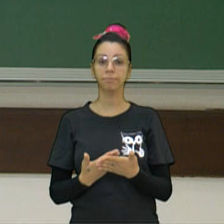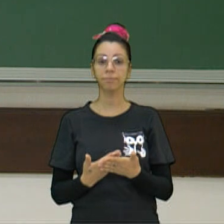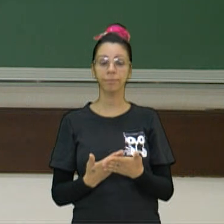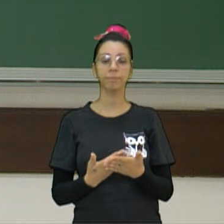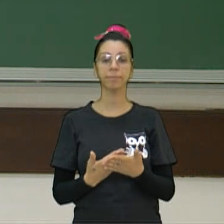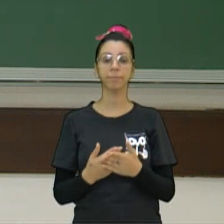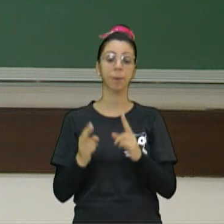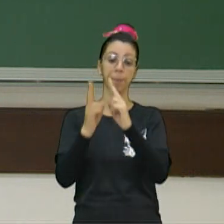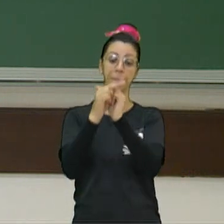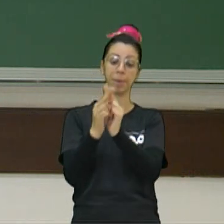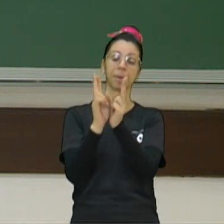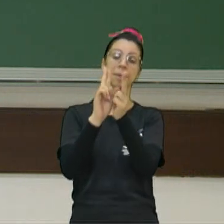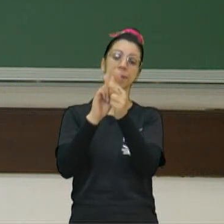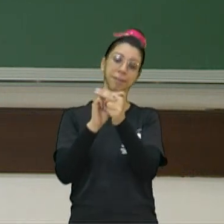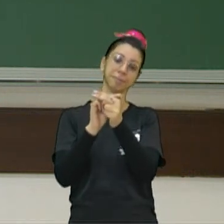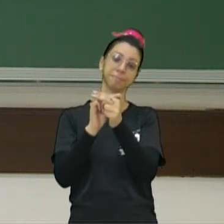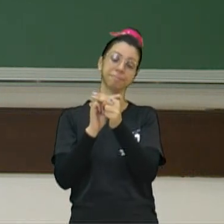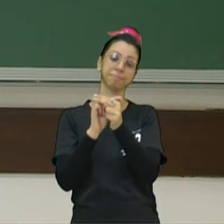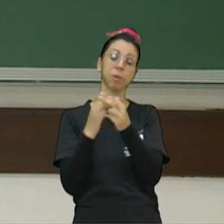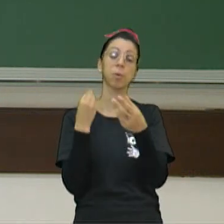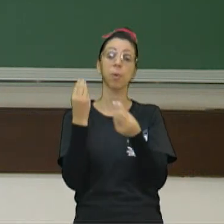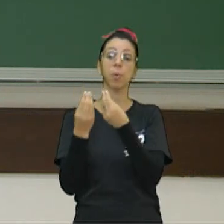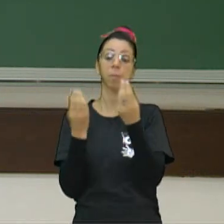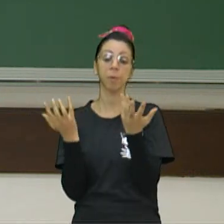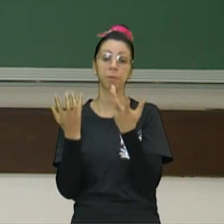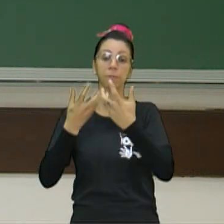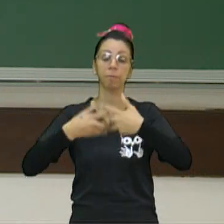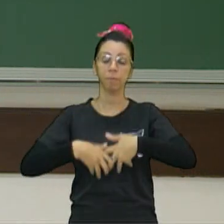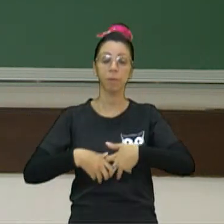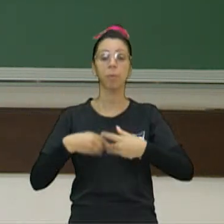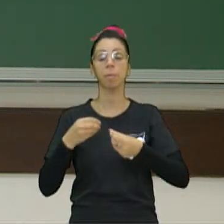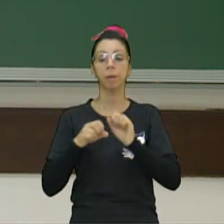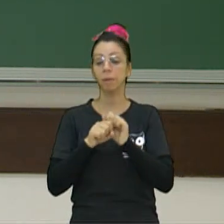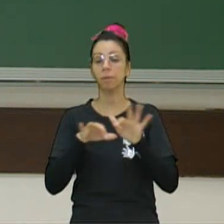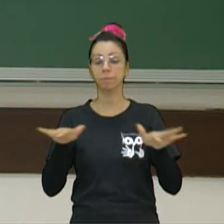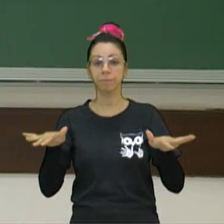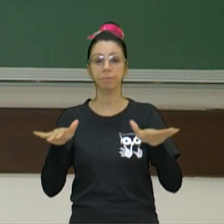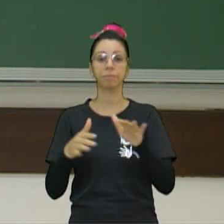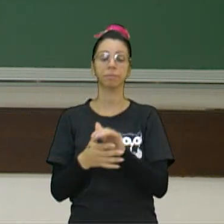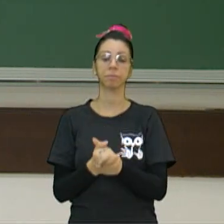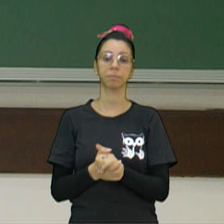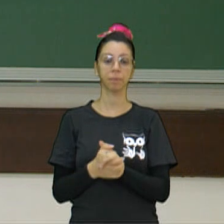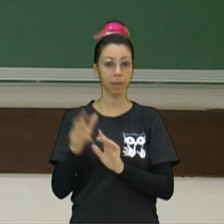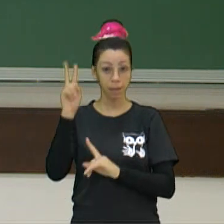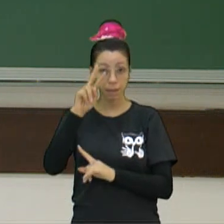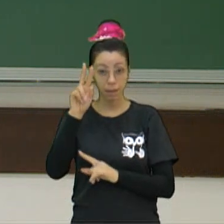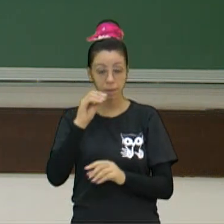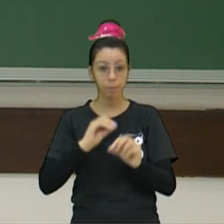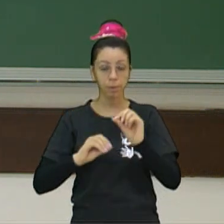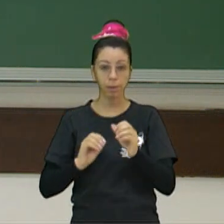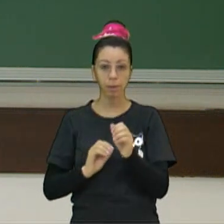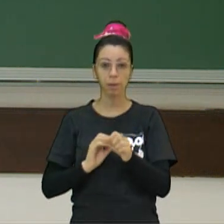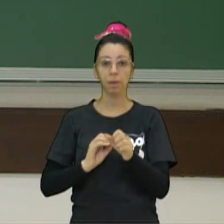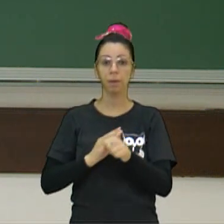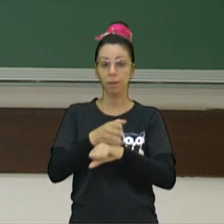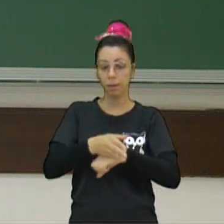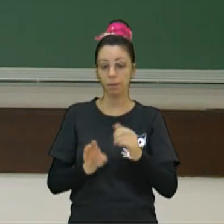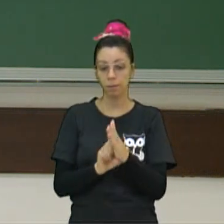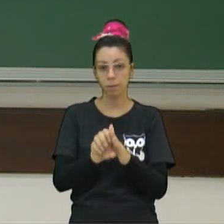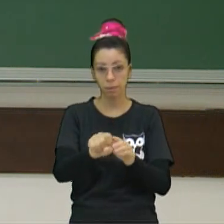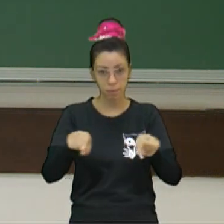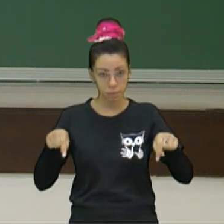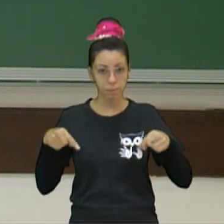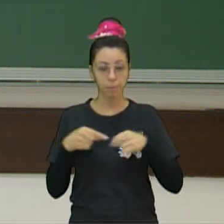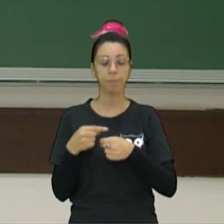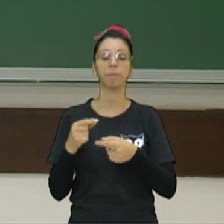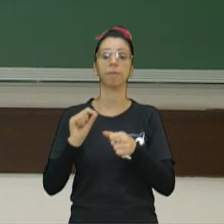o método Pilates, como que funciona, né? Como que ele é difundido. Lembro vocês que entra no Classroom, realiza as atividades.